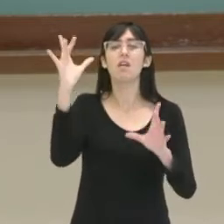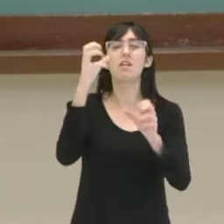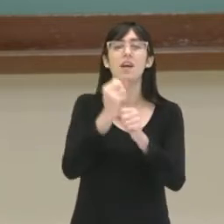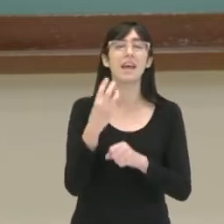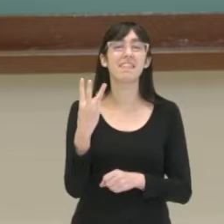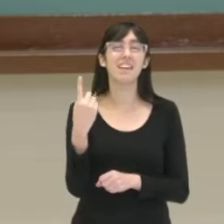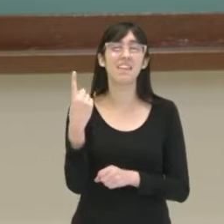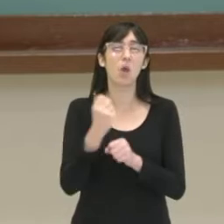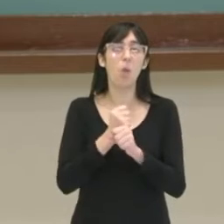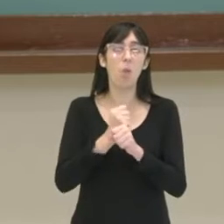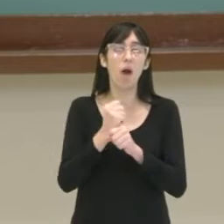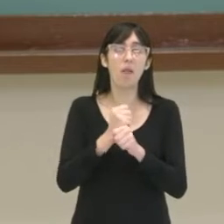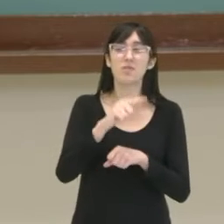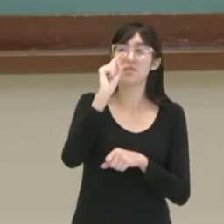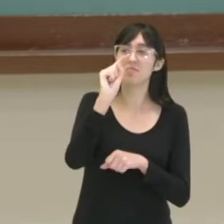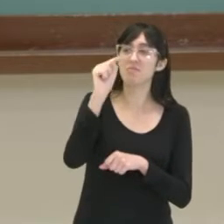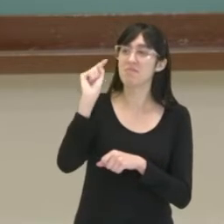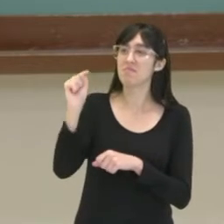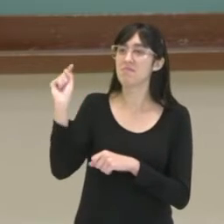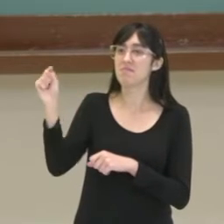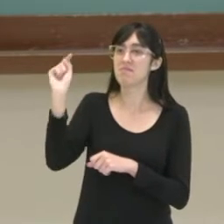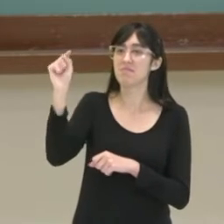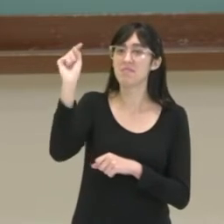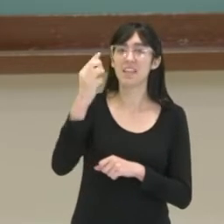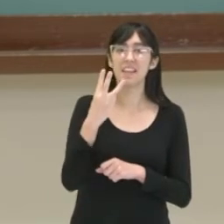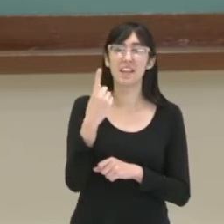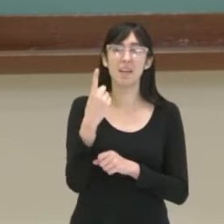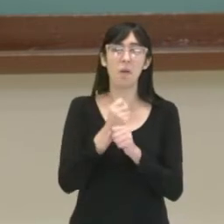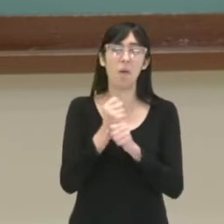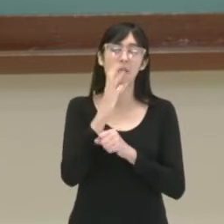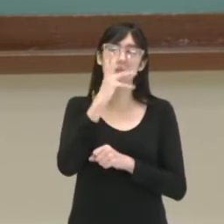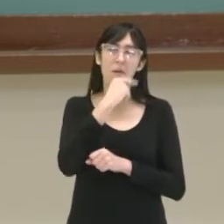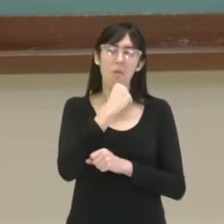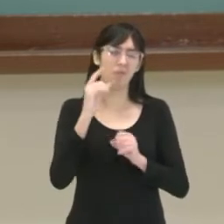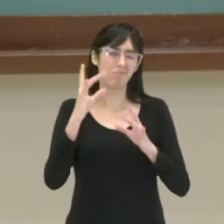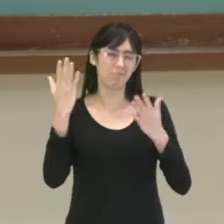contando moradores da China, sem repetir o número de pessoas.